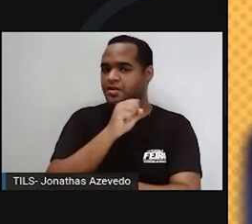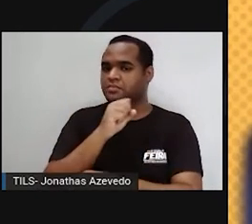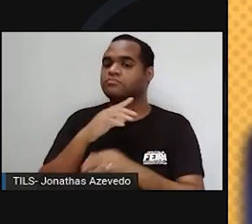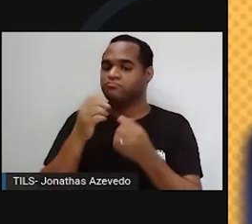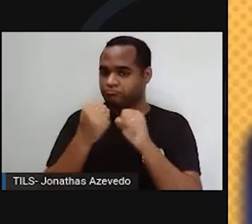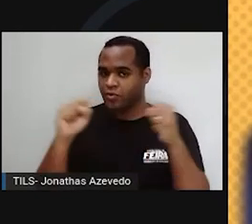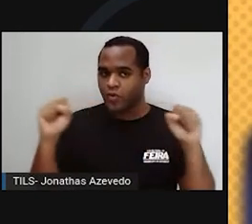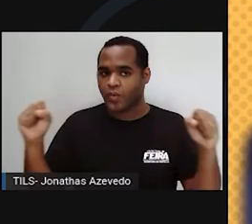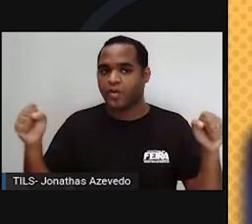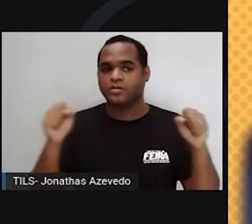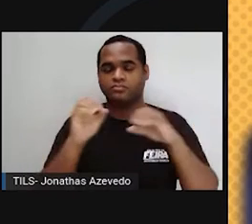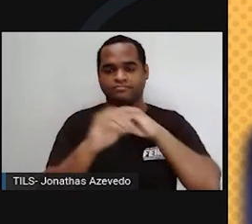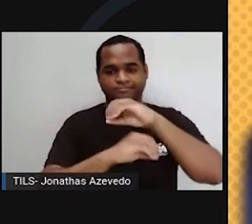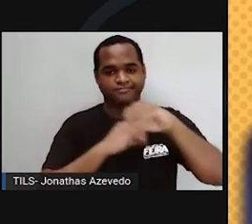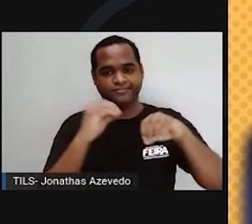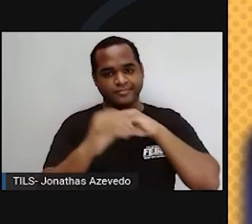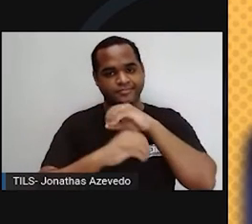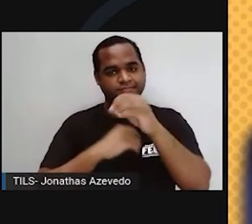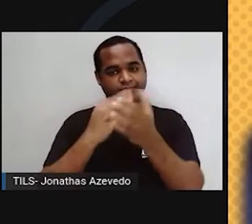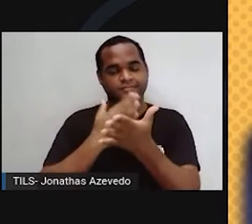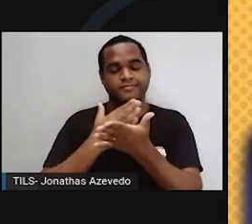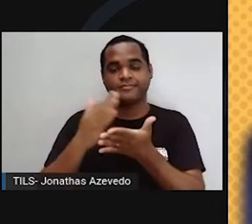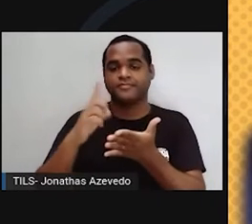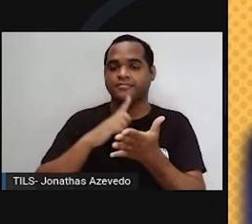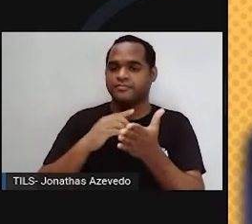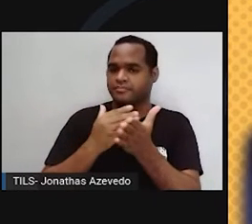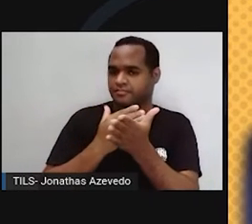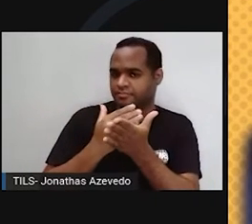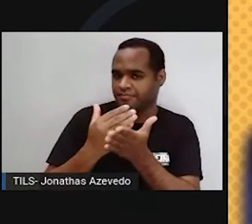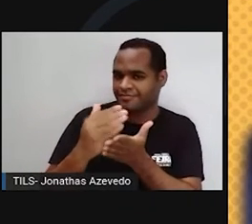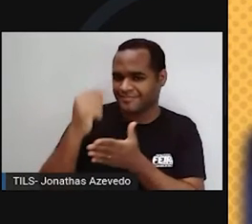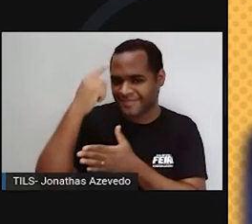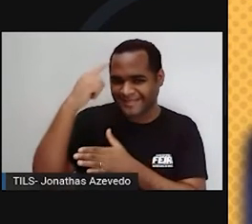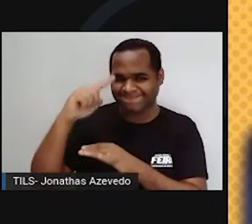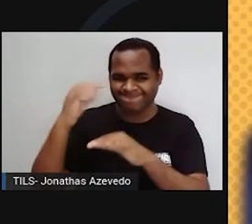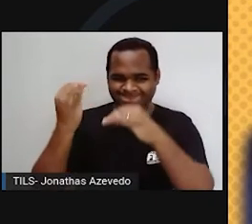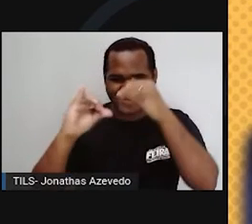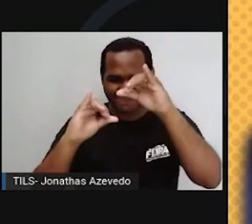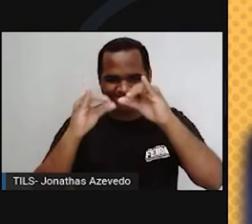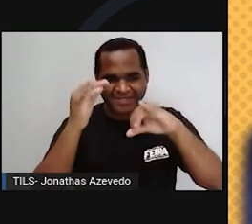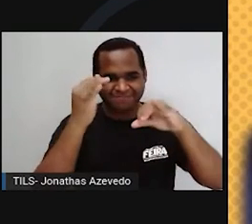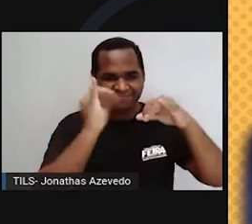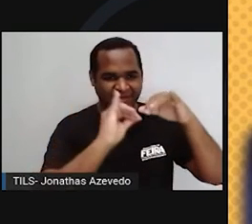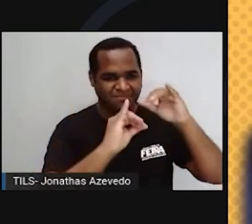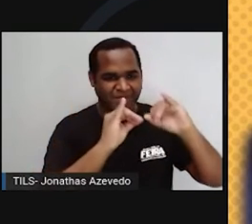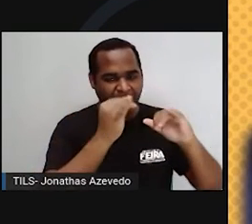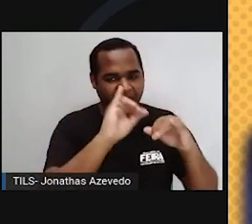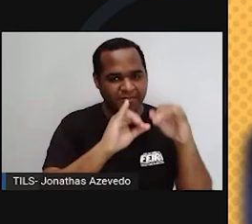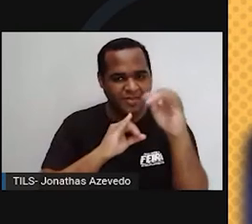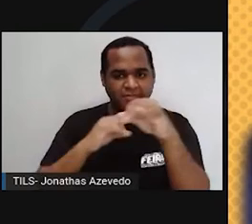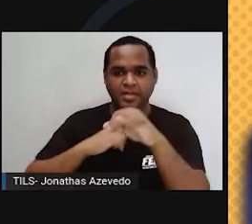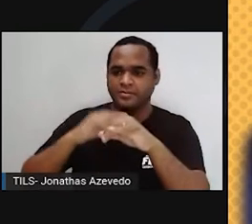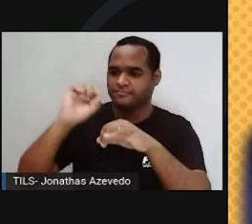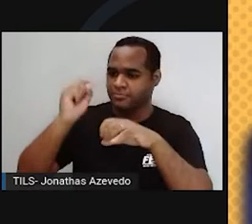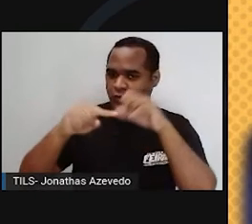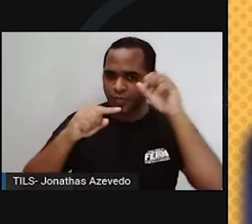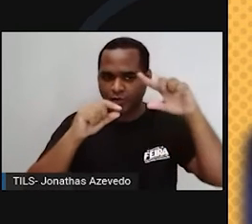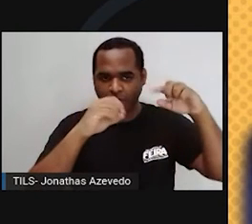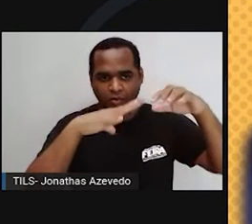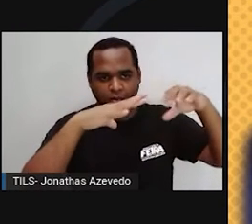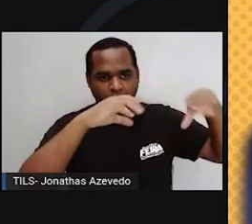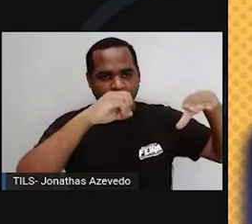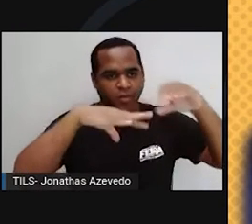universo. Inicialmente, aconteceu uma era de radiações, seguida por uma era de dominação da